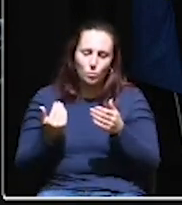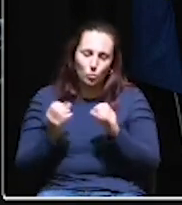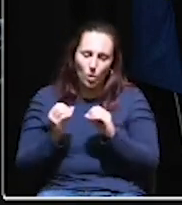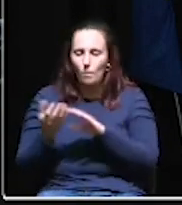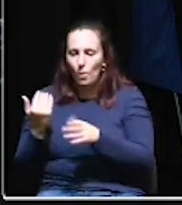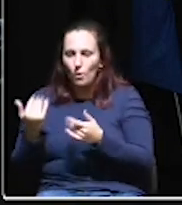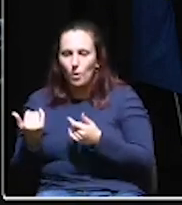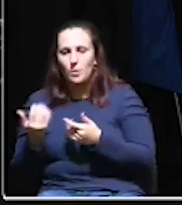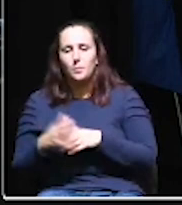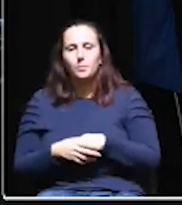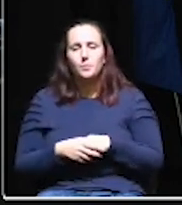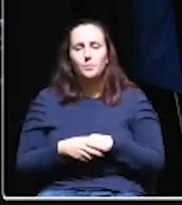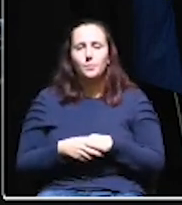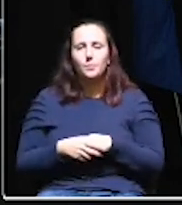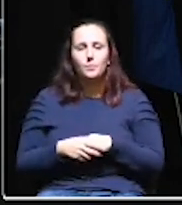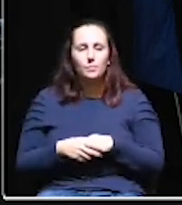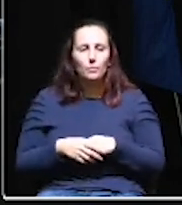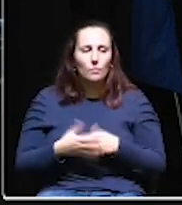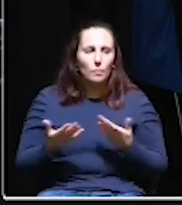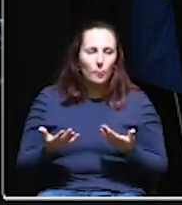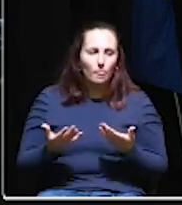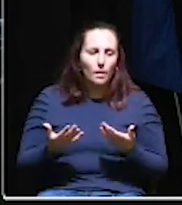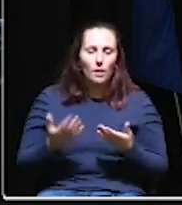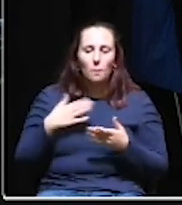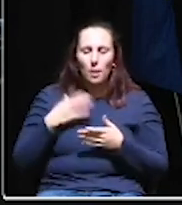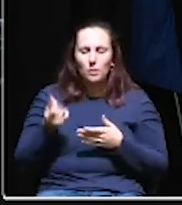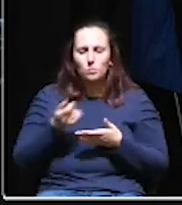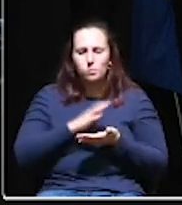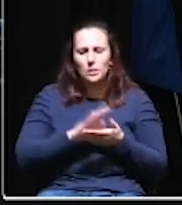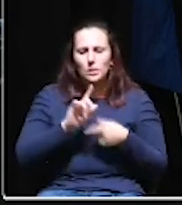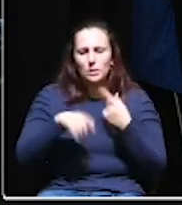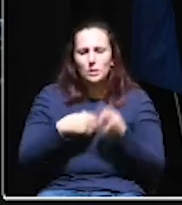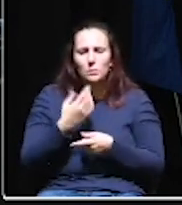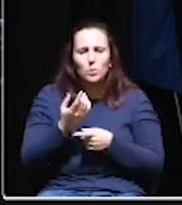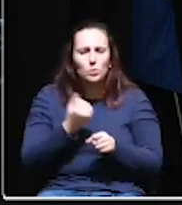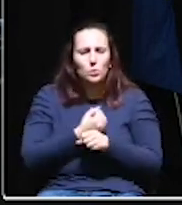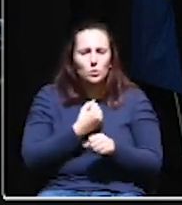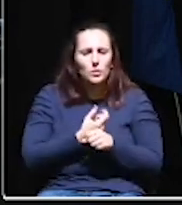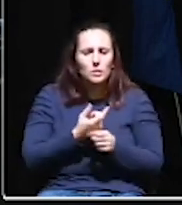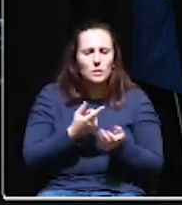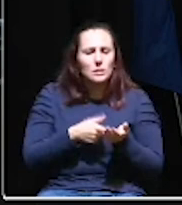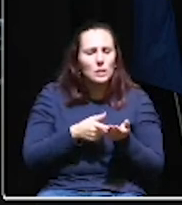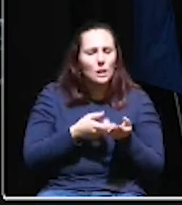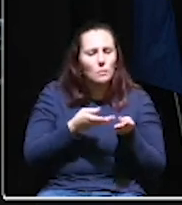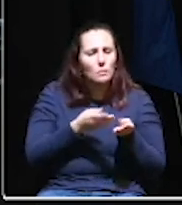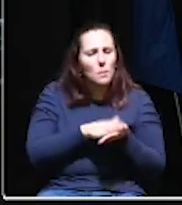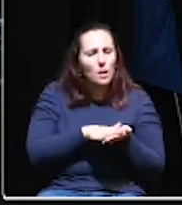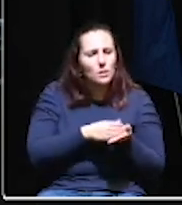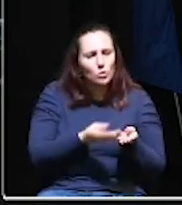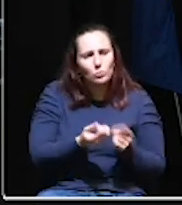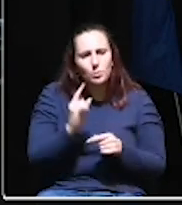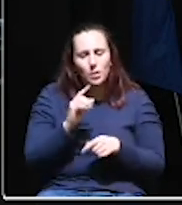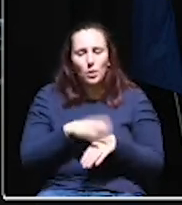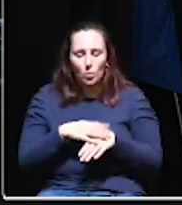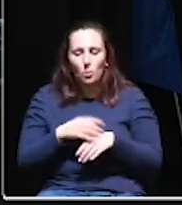serviço de qualidade nos autocarros. Não serve de muito ter passos gratuitos se depois o serviço não serve às necessidades das pessoas. Ou seja, com exceção